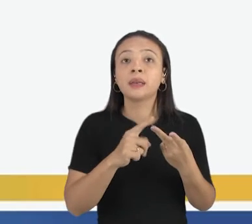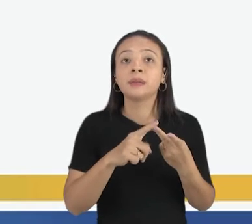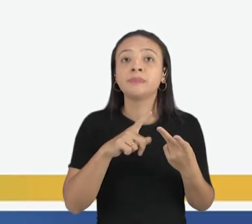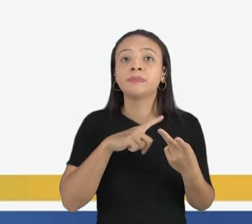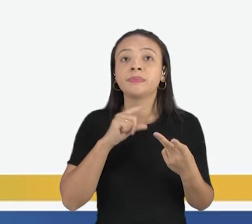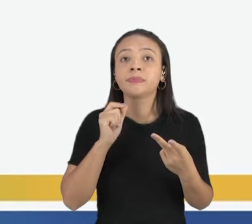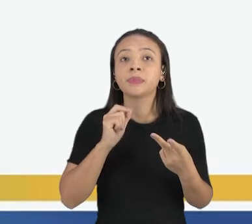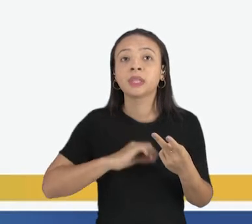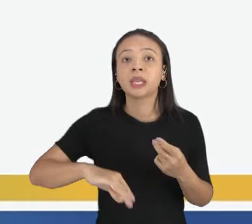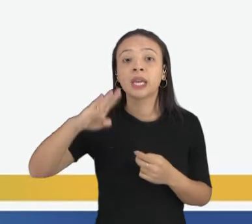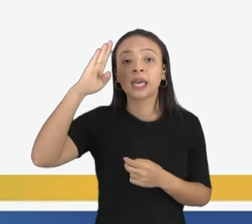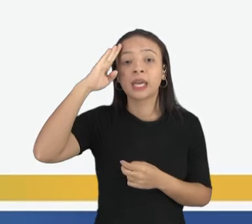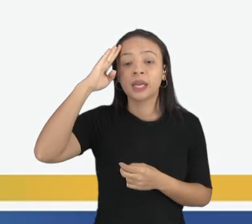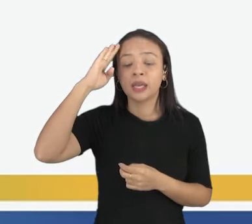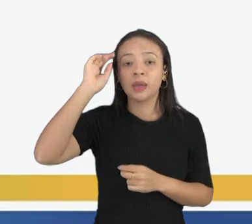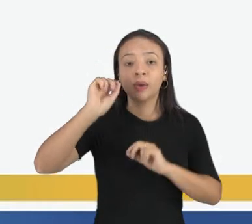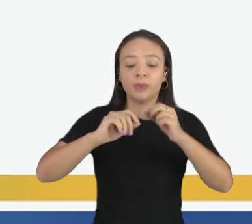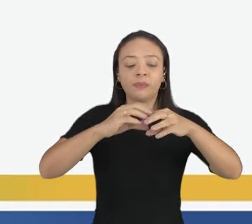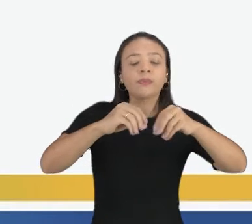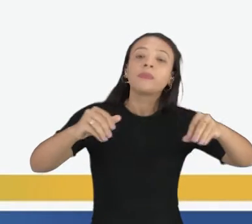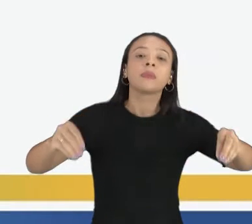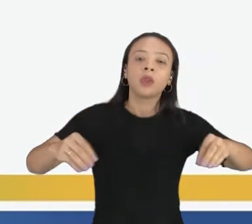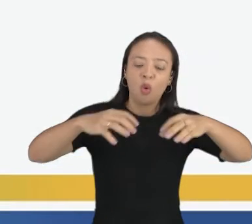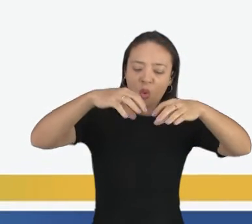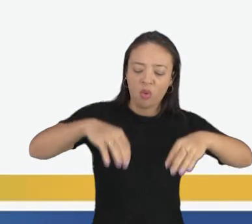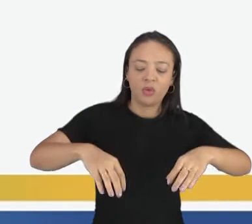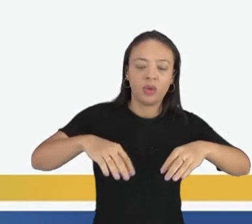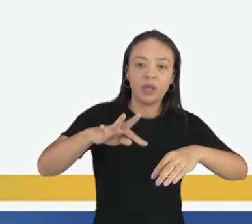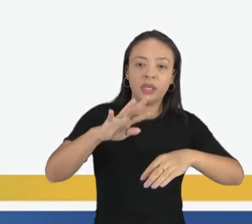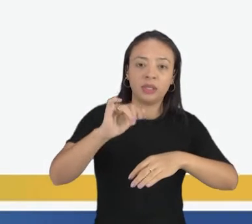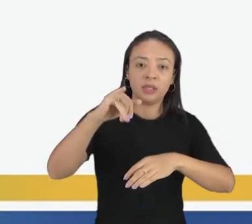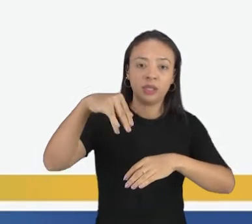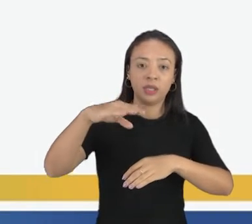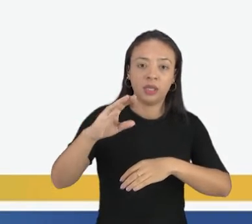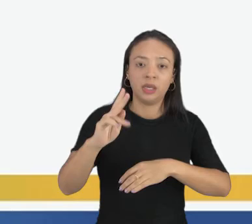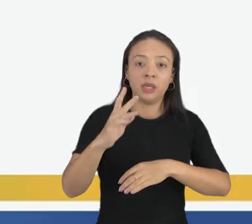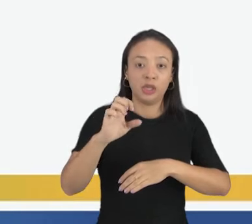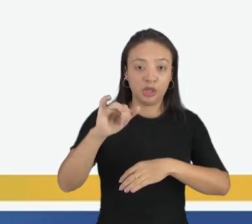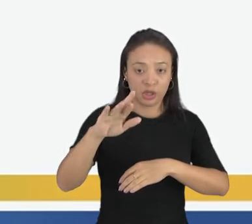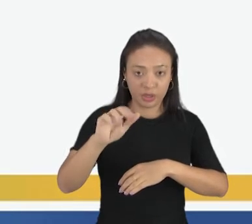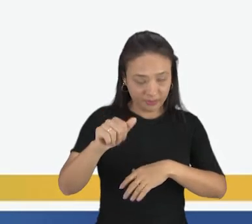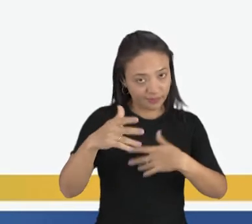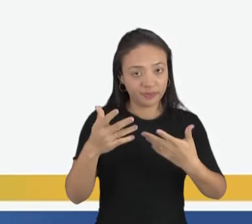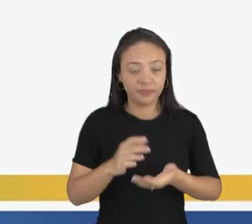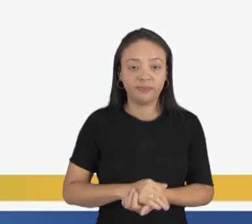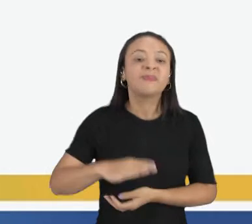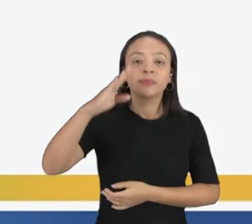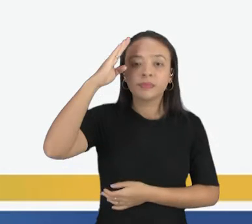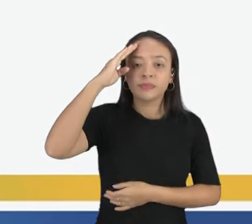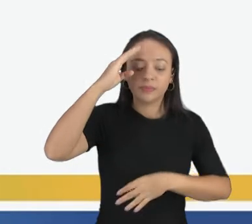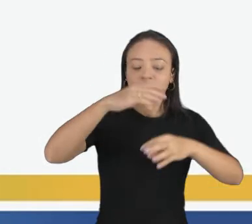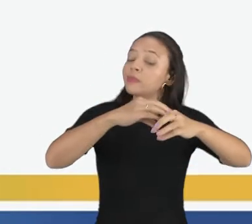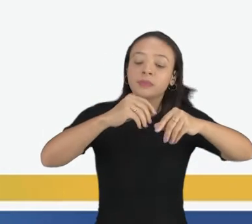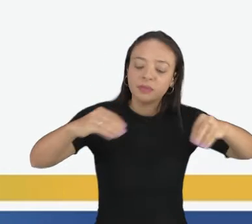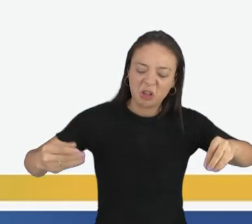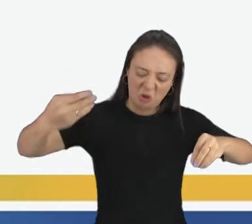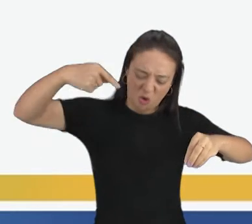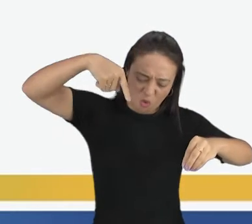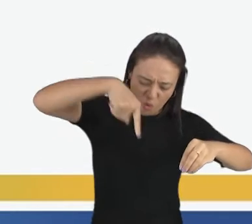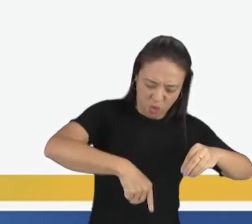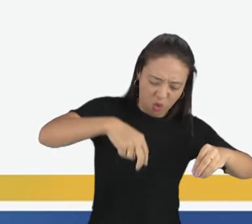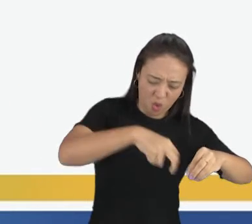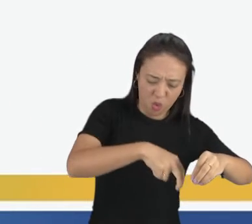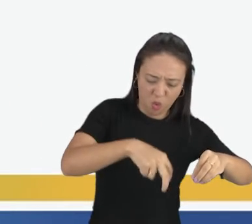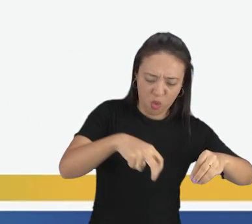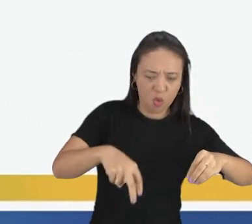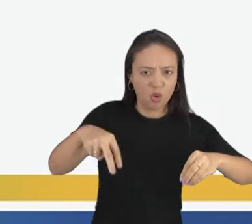gente tem a Guerra de Trincheira, né? Nessa fase, os exércitos ficavam escondidos em profundas valas, né?